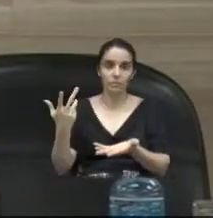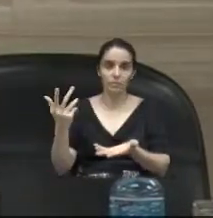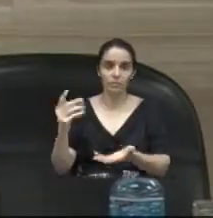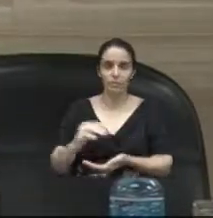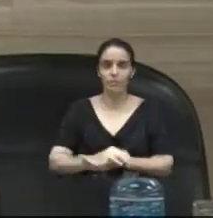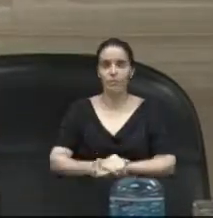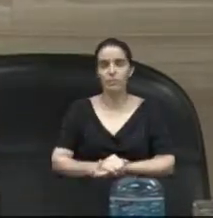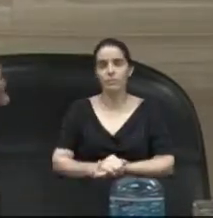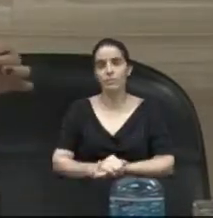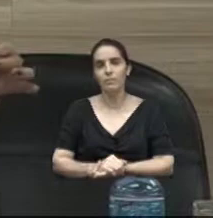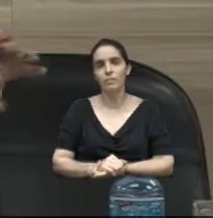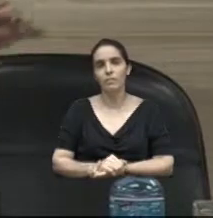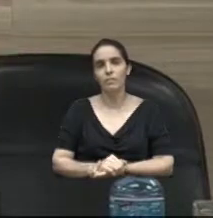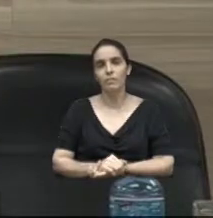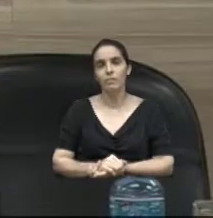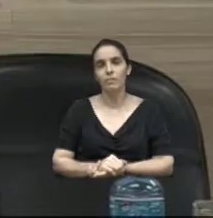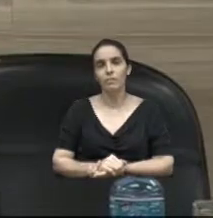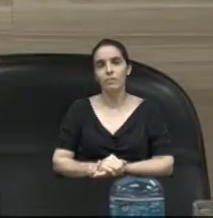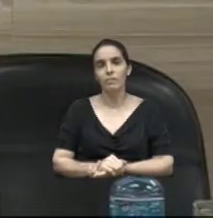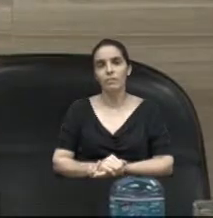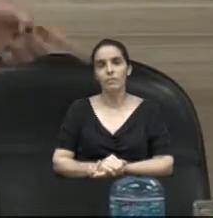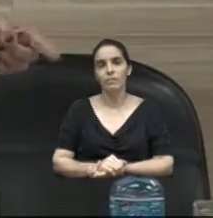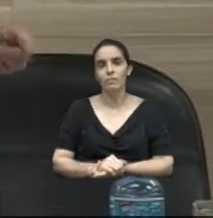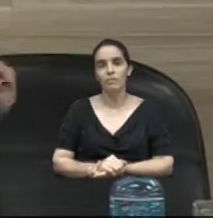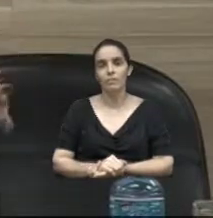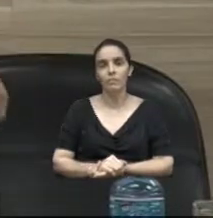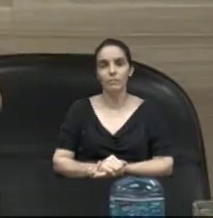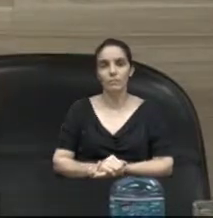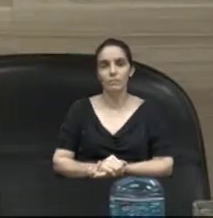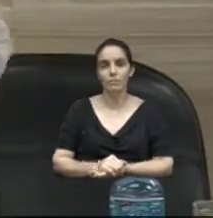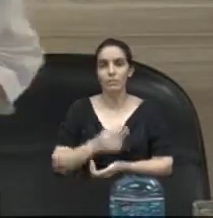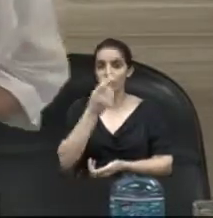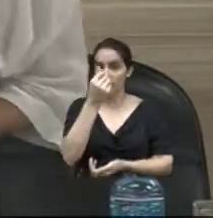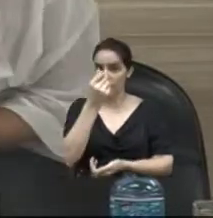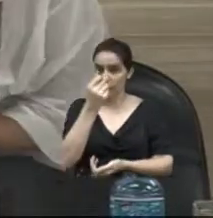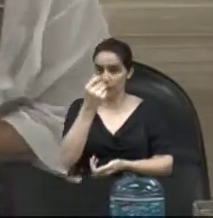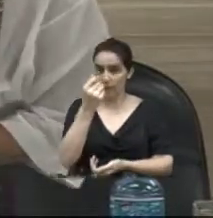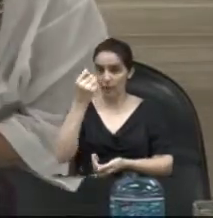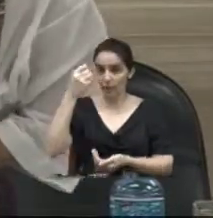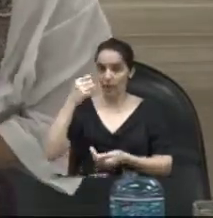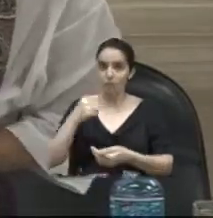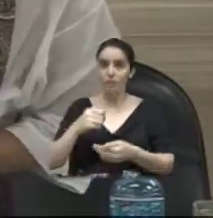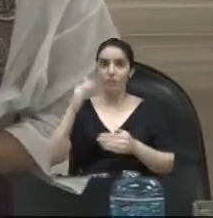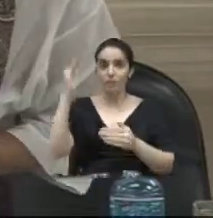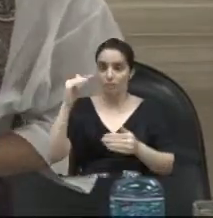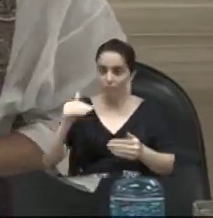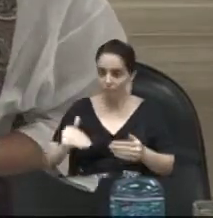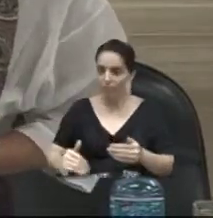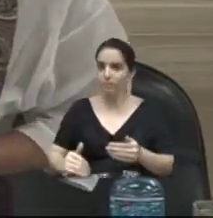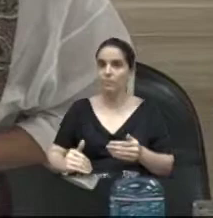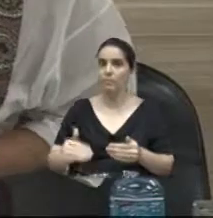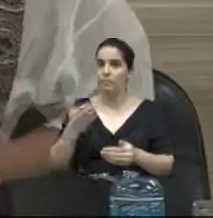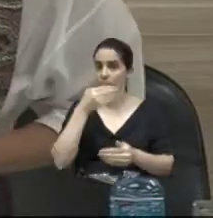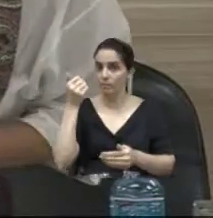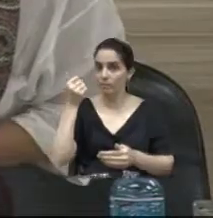locais. Então, por questão até de economia, é melhor que se invista no